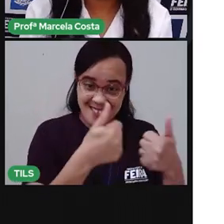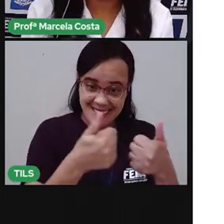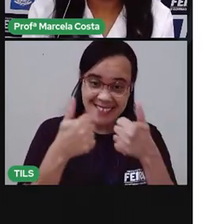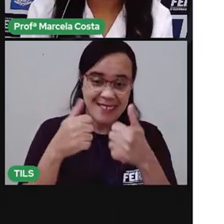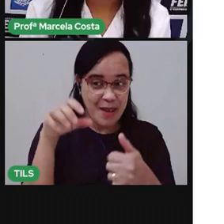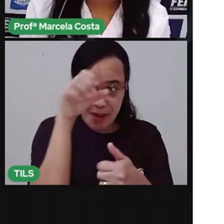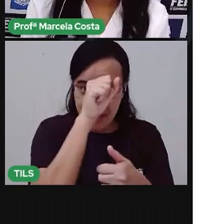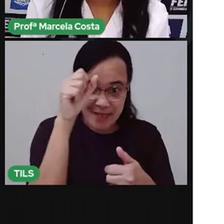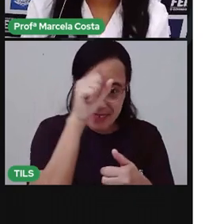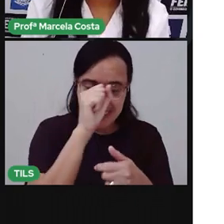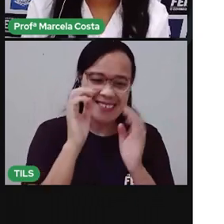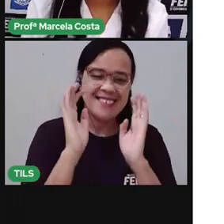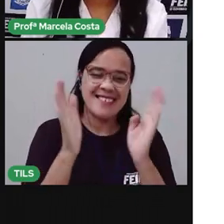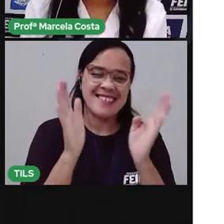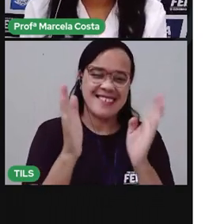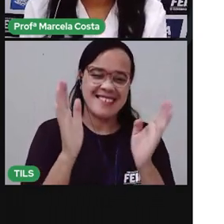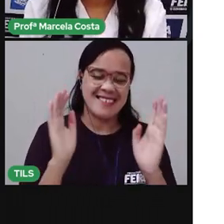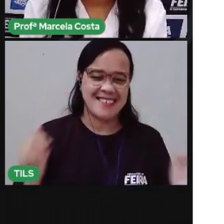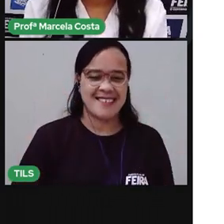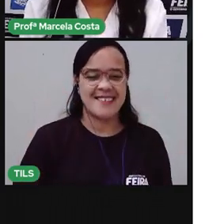tô vendo que você apresente